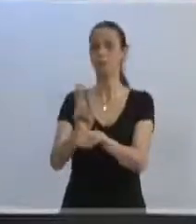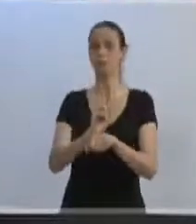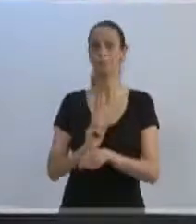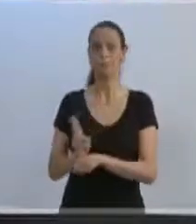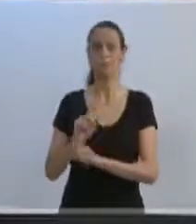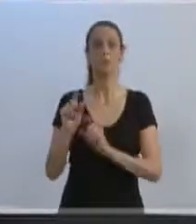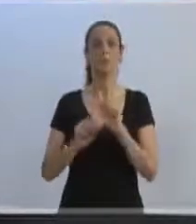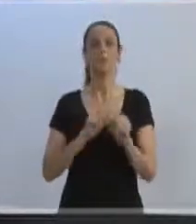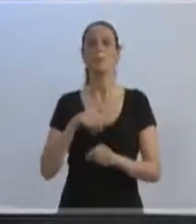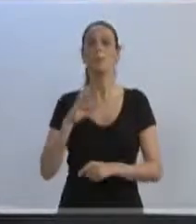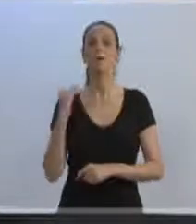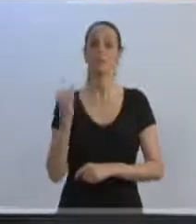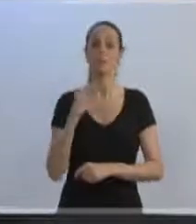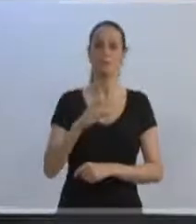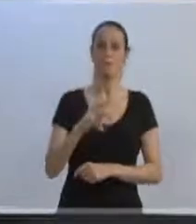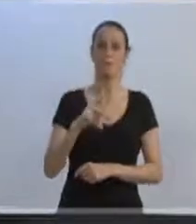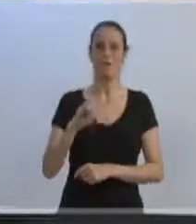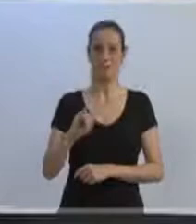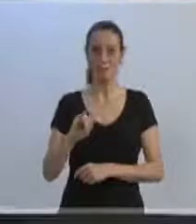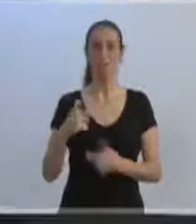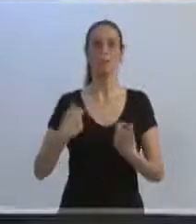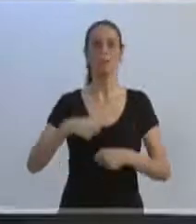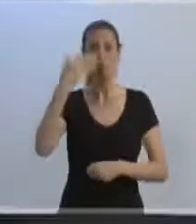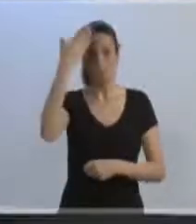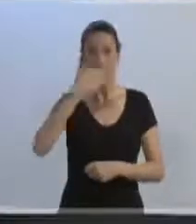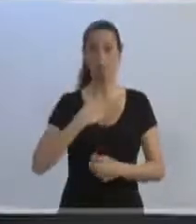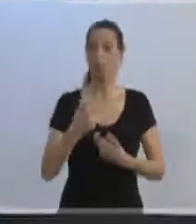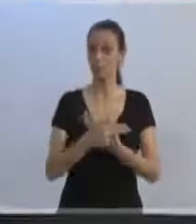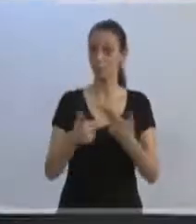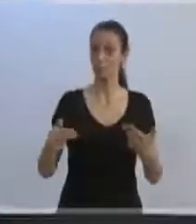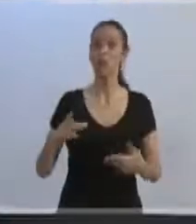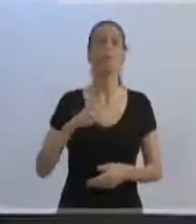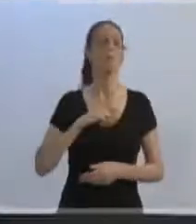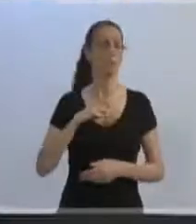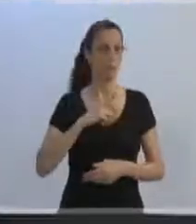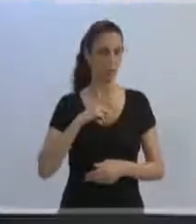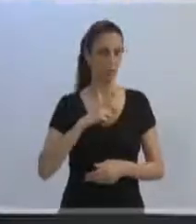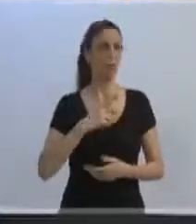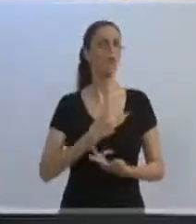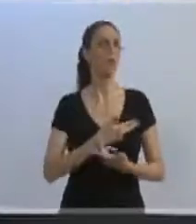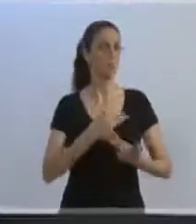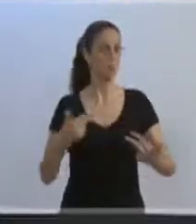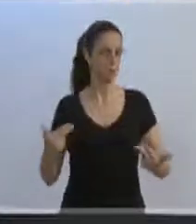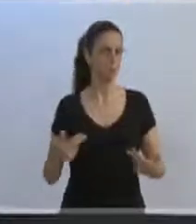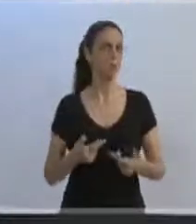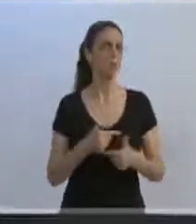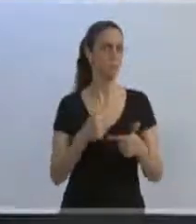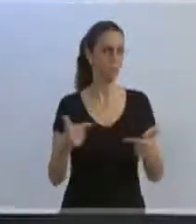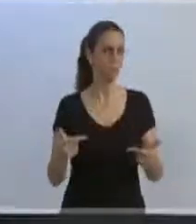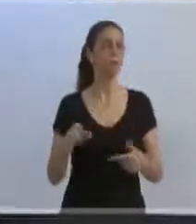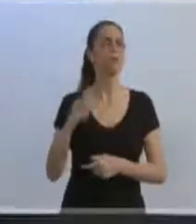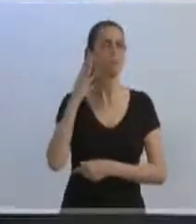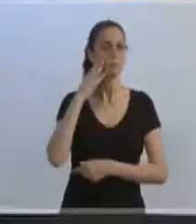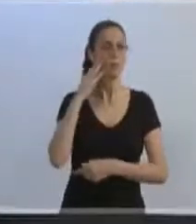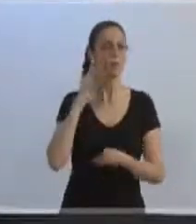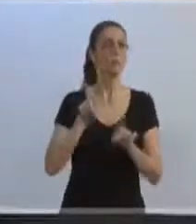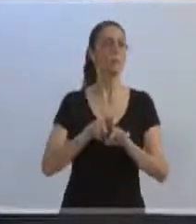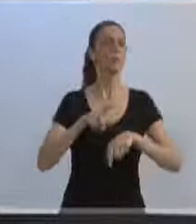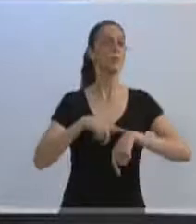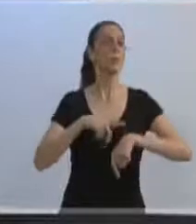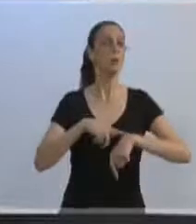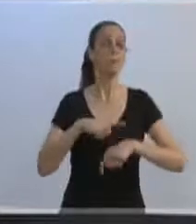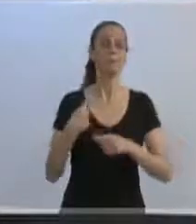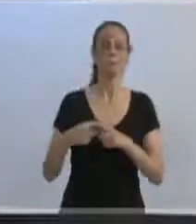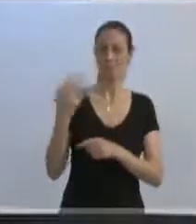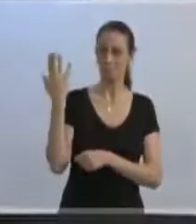o importante da cpi e nós temos que provar muita coisa que ouvi vários benefícios depois vou falar mas o senhor mesmo saber da questão dos horários que